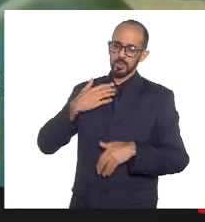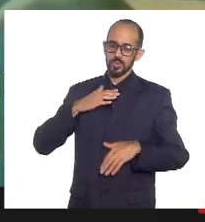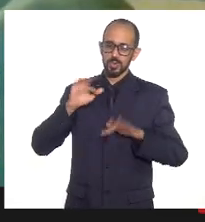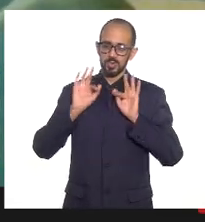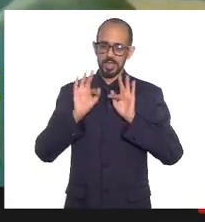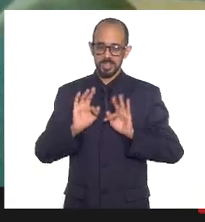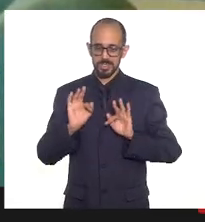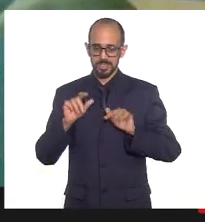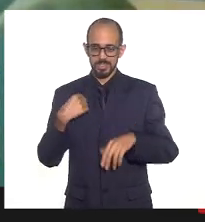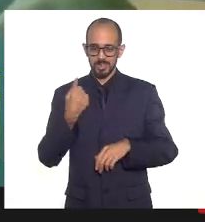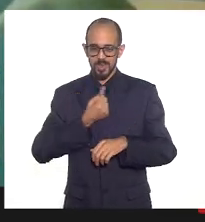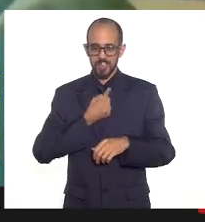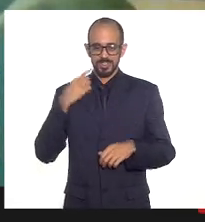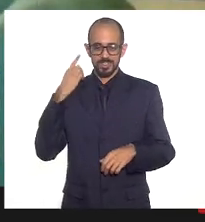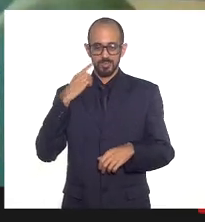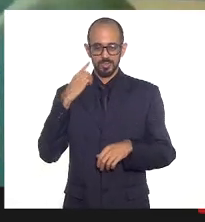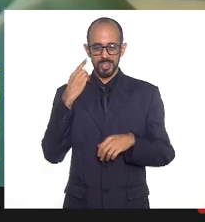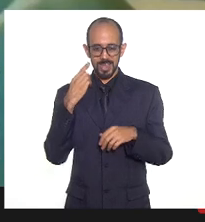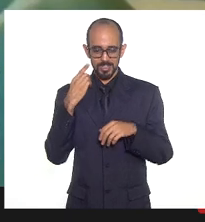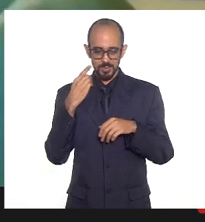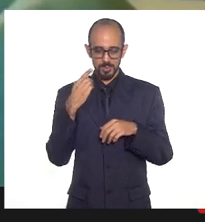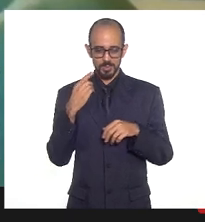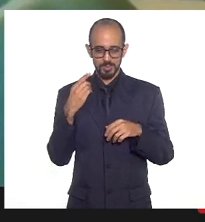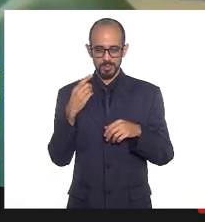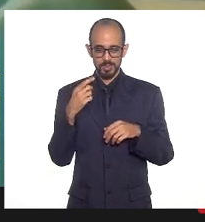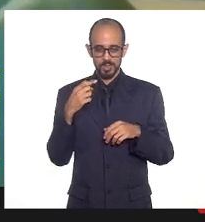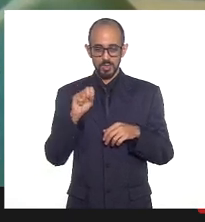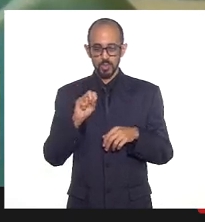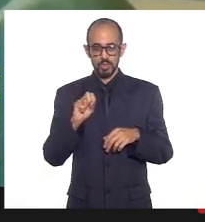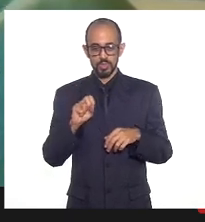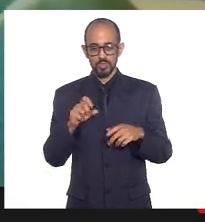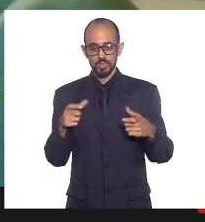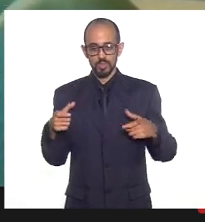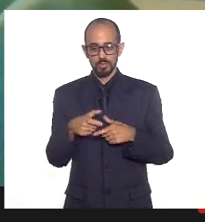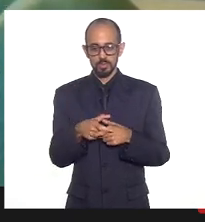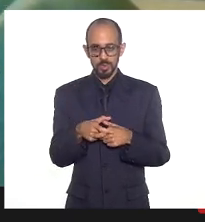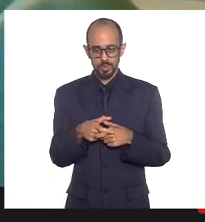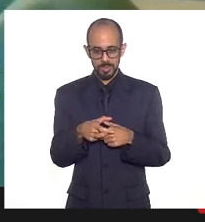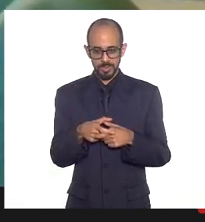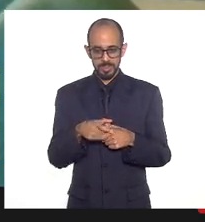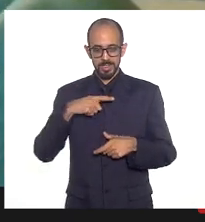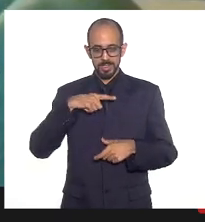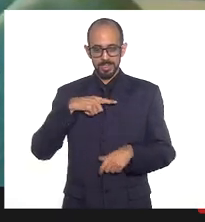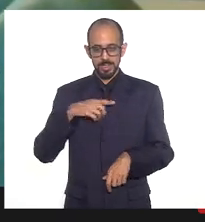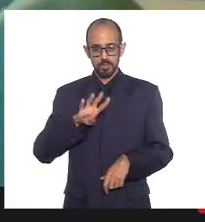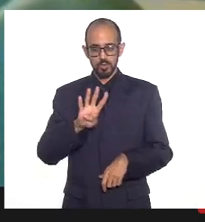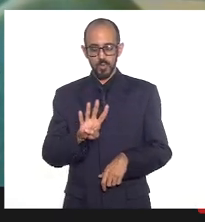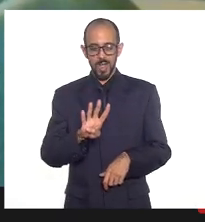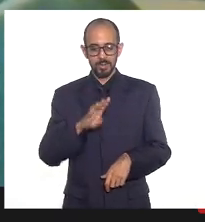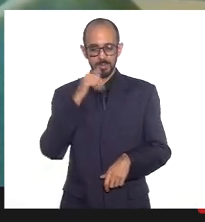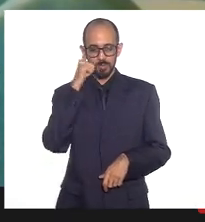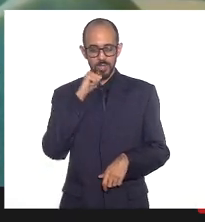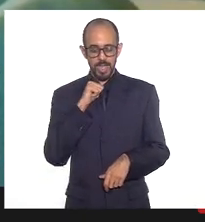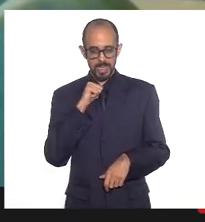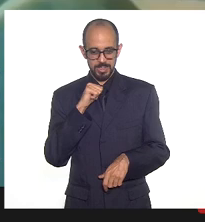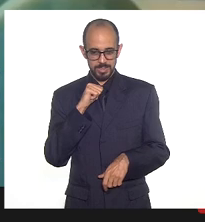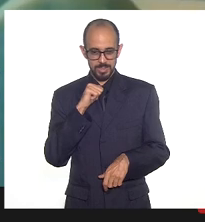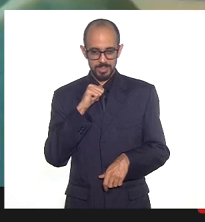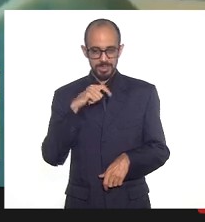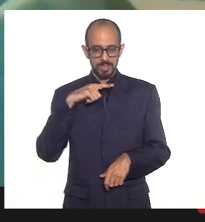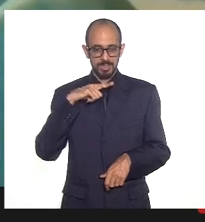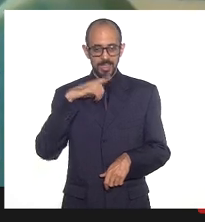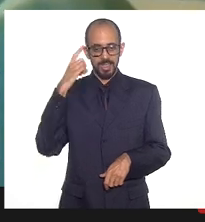nós, deputados, estamos em minoria e temos 4 deputadas valorosas aqui. Estou vendo a